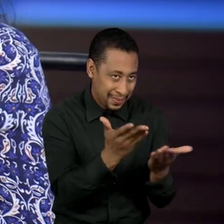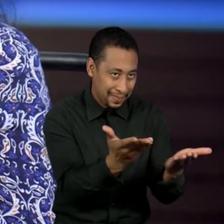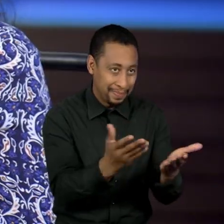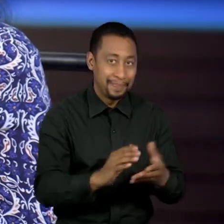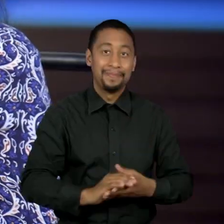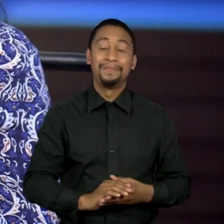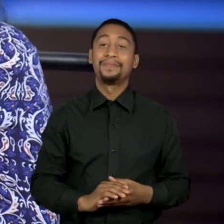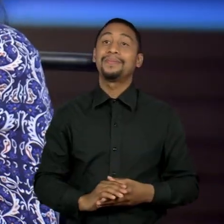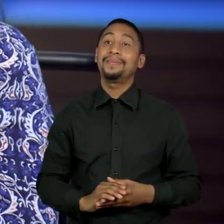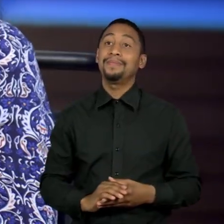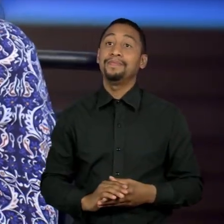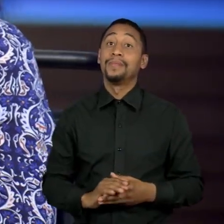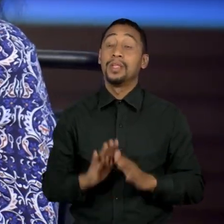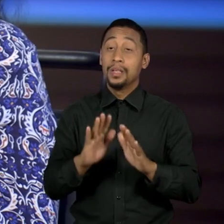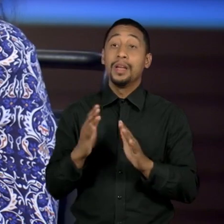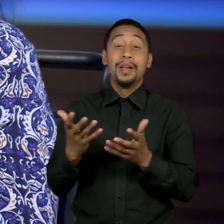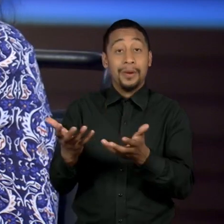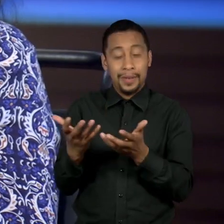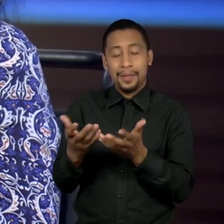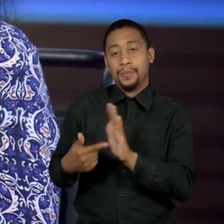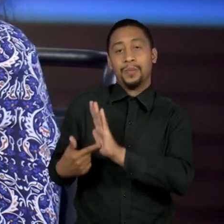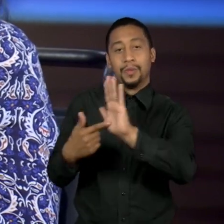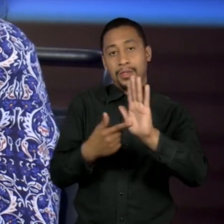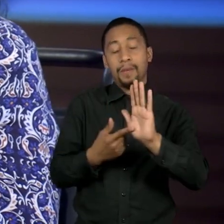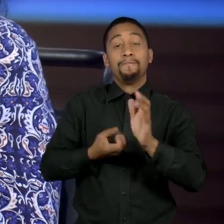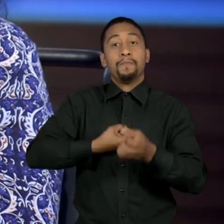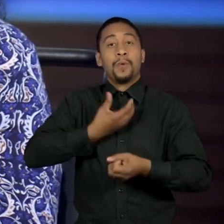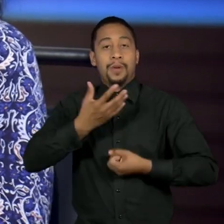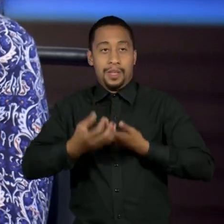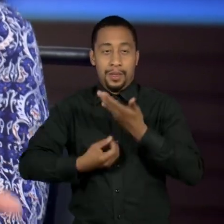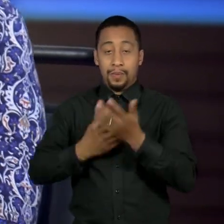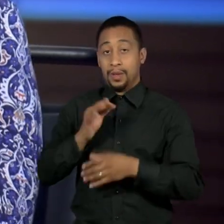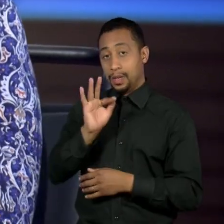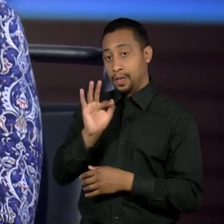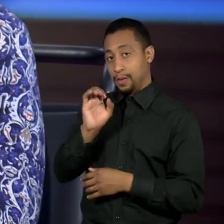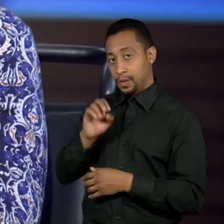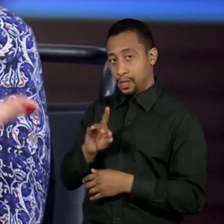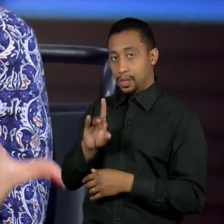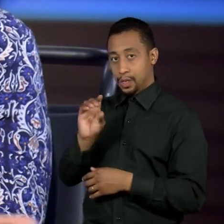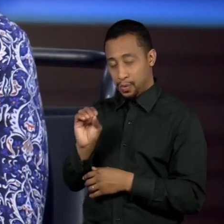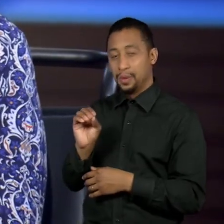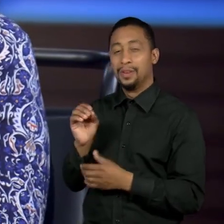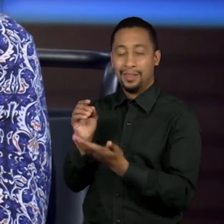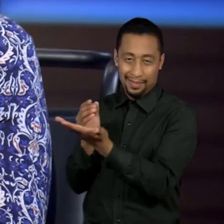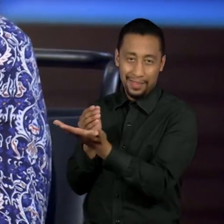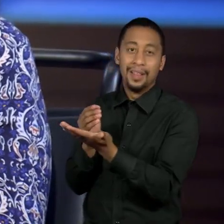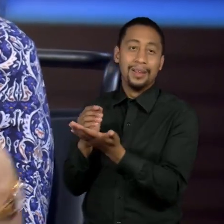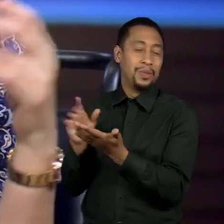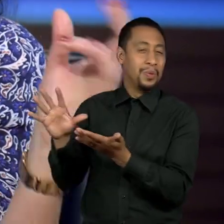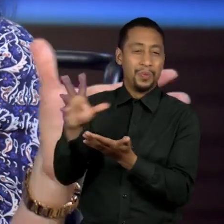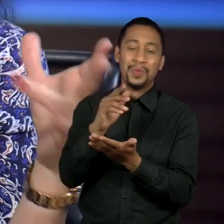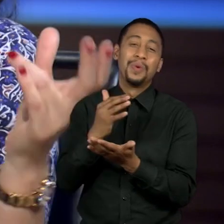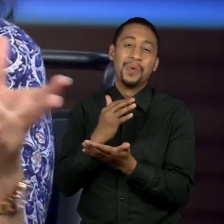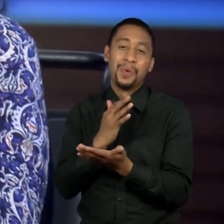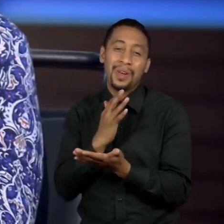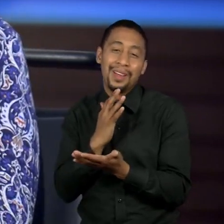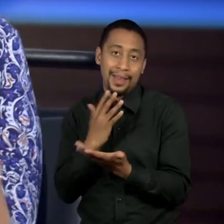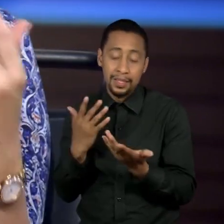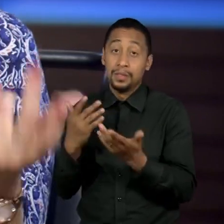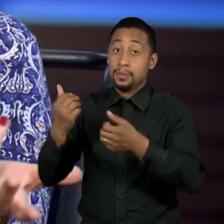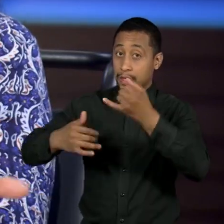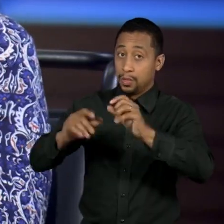Só esse ano, até abril, 100 mil. A projeção, se continuarmos nesse ritmo, é que 400 mil pessoas passem